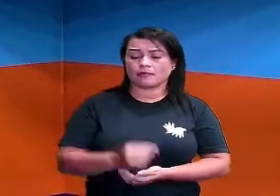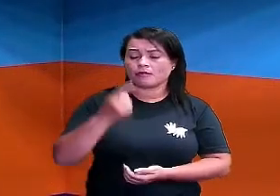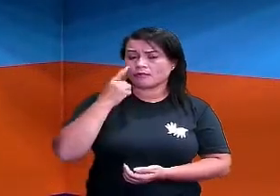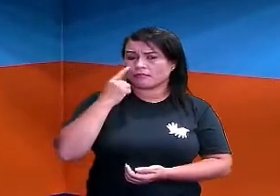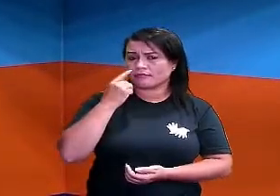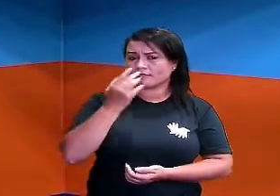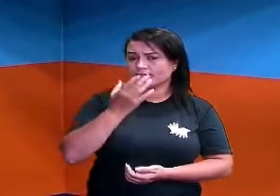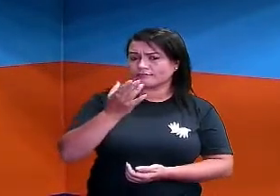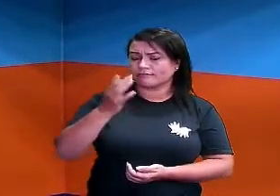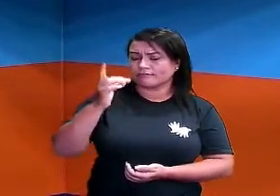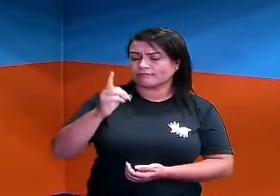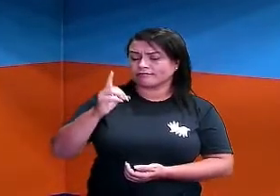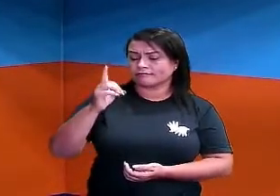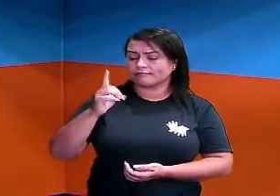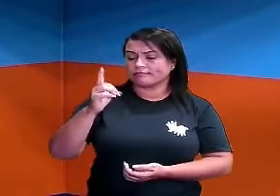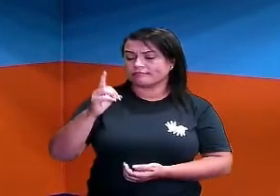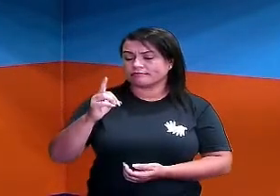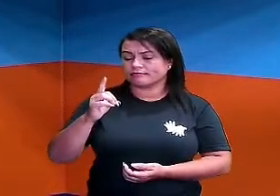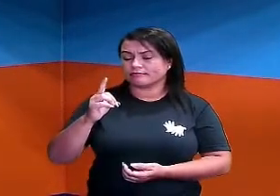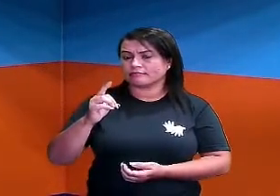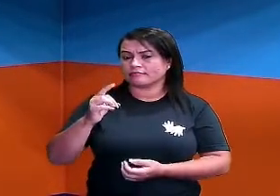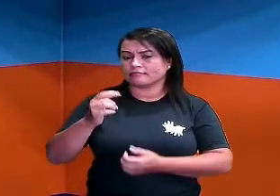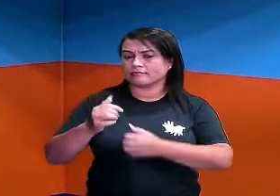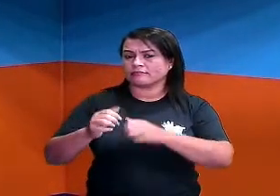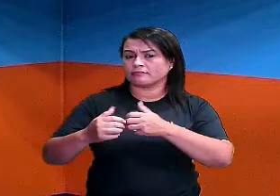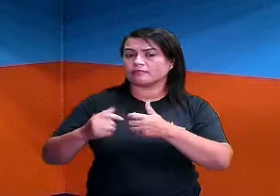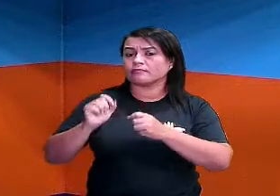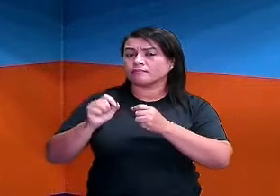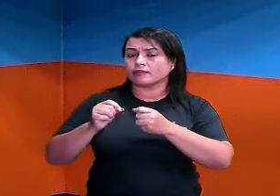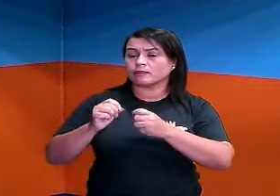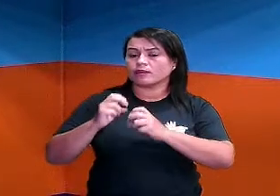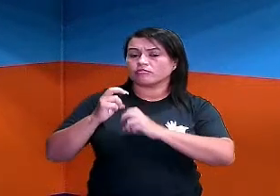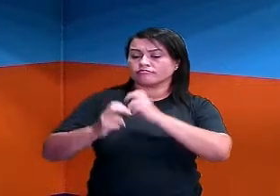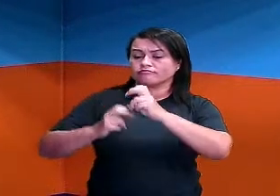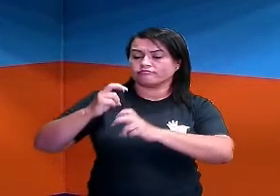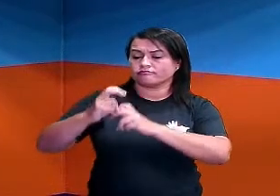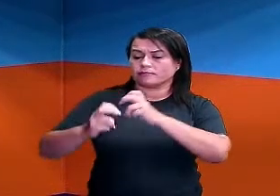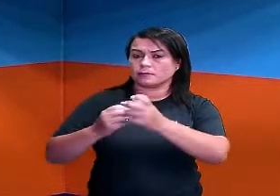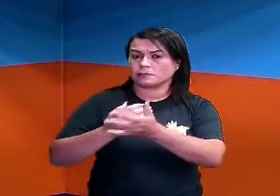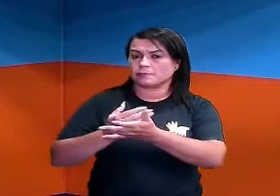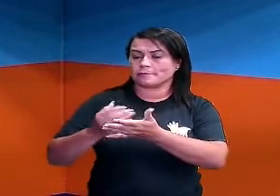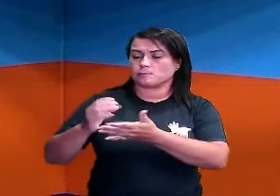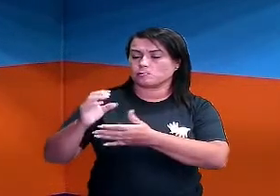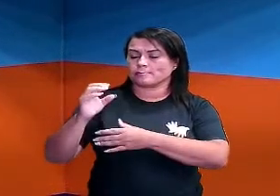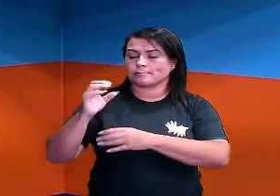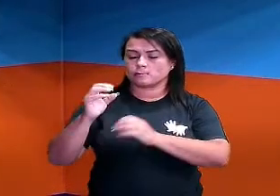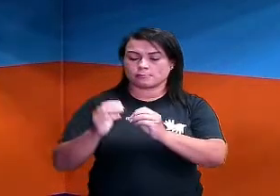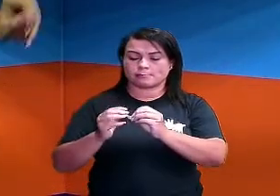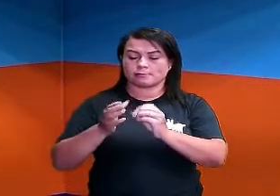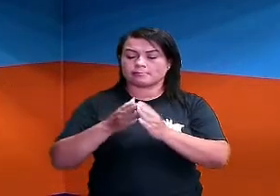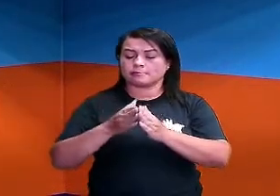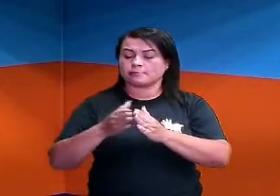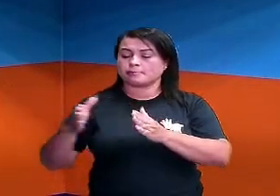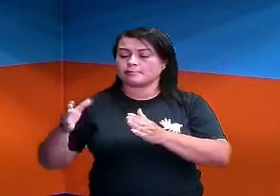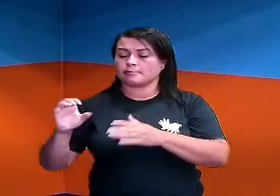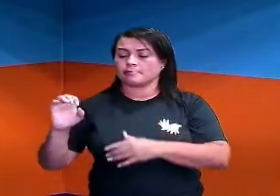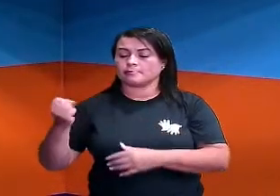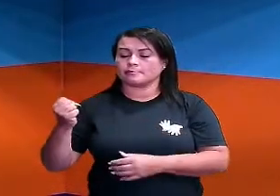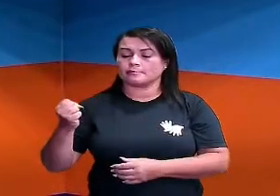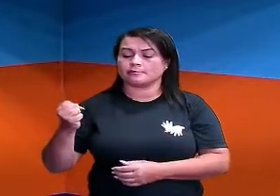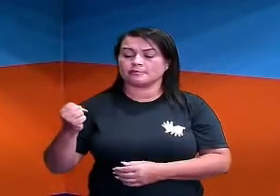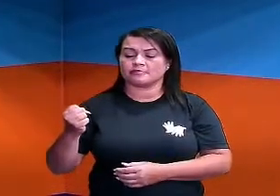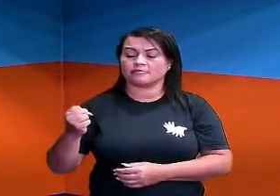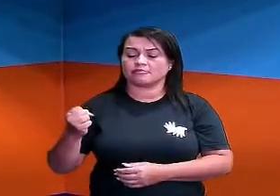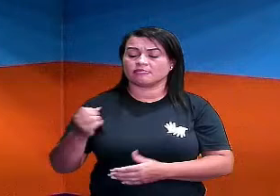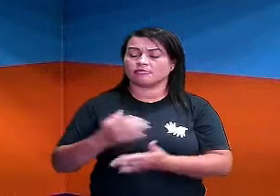trem, tá? Ele começa no 0 e termina no 8. Ó, a pontinha aqui do trem no 8. Se ele vai